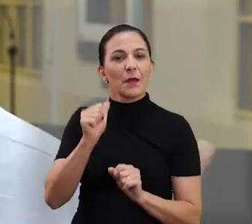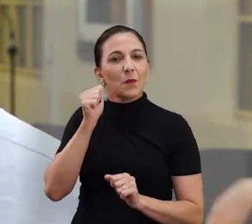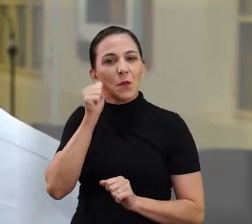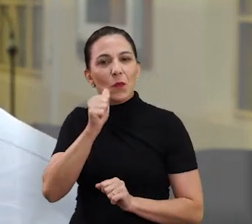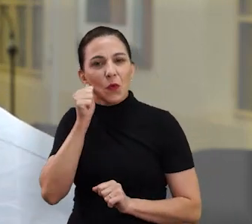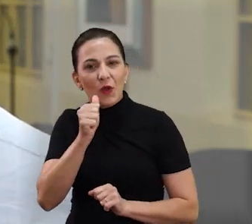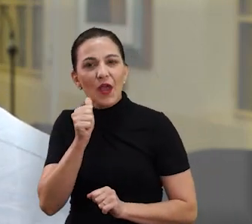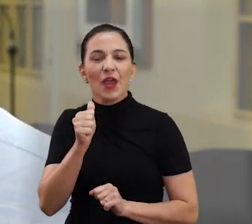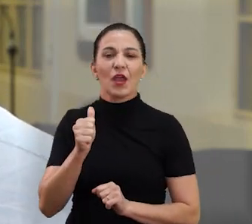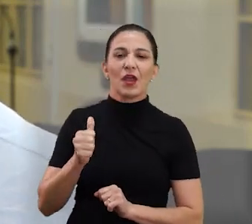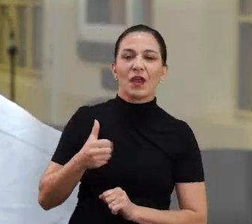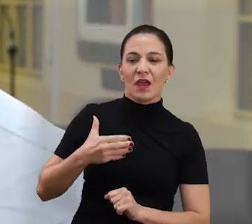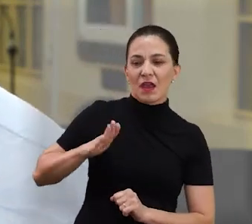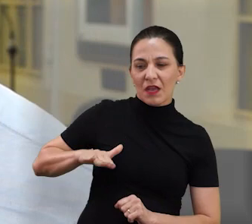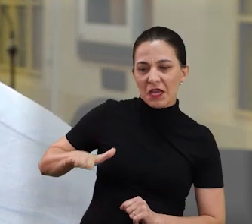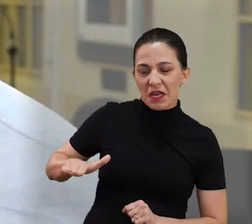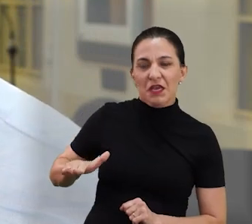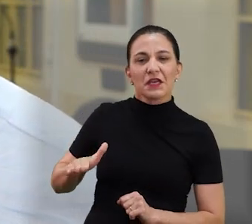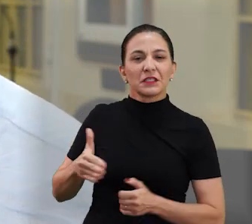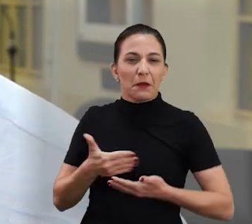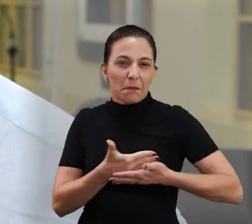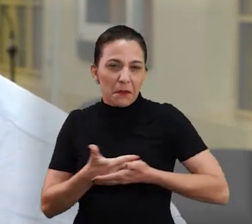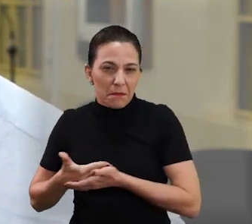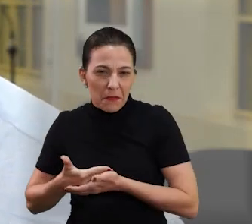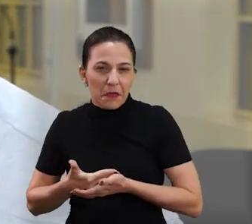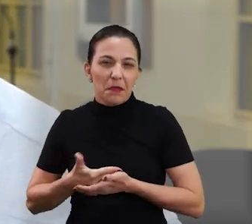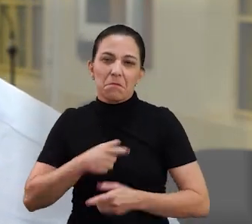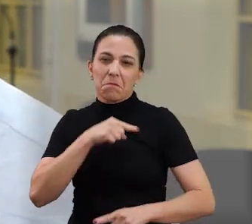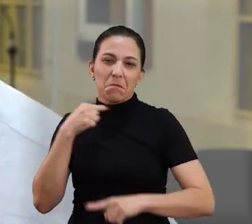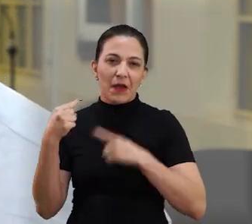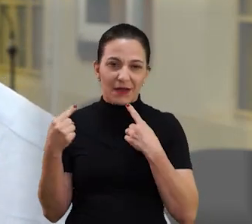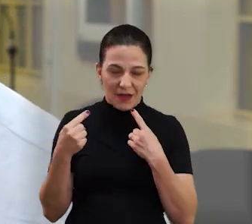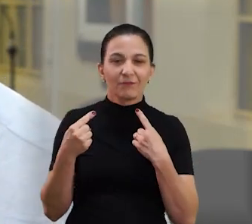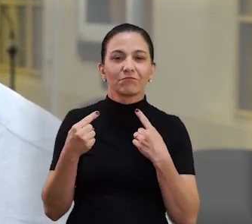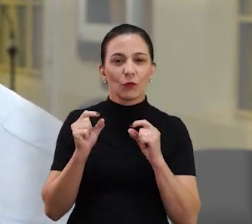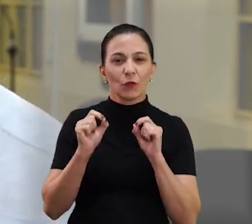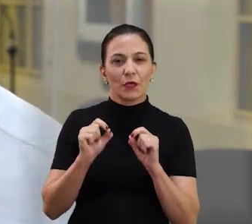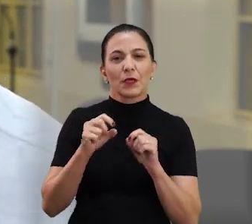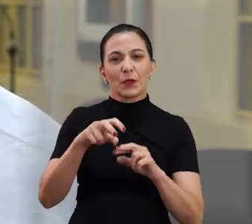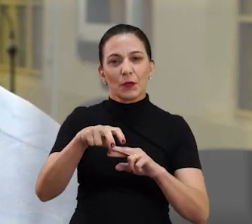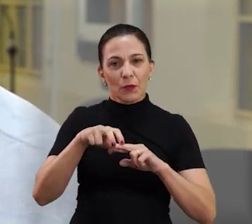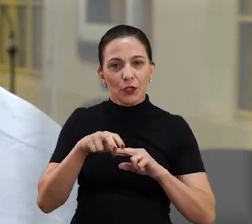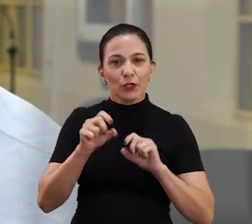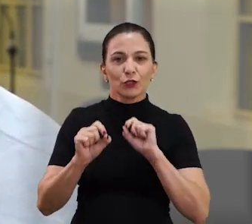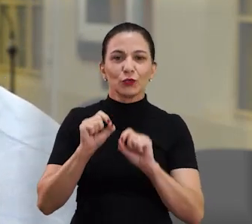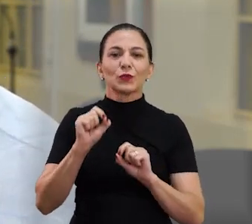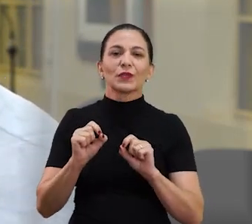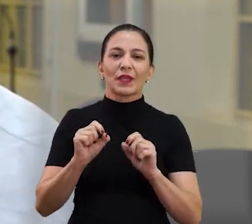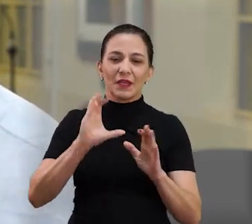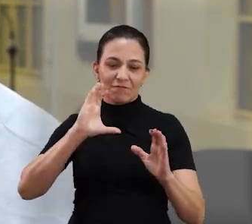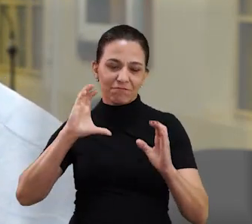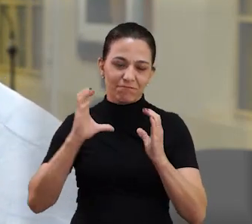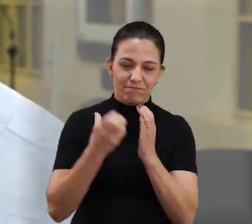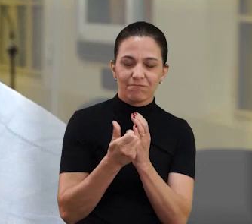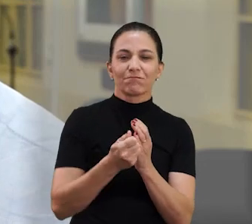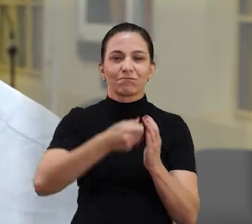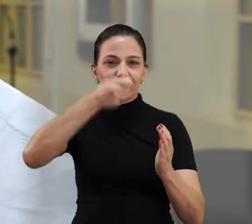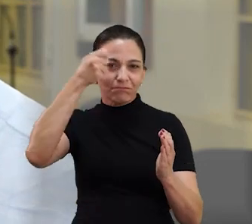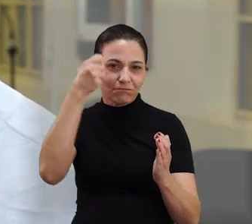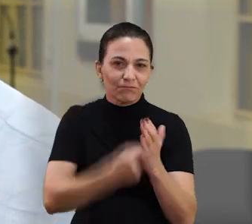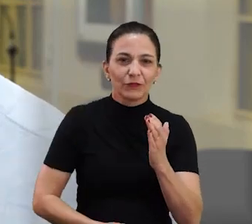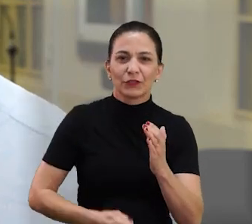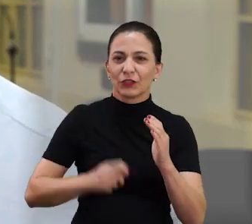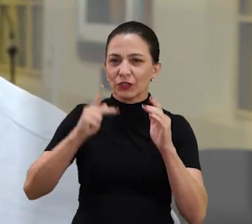ao matar as mulheres os ventres e matar os eventos que saíram anteontem a eliminação nesta escala de mulheres e crianças é um genocídio